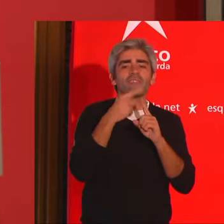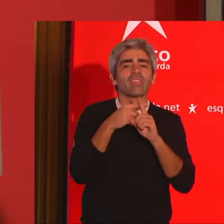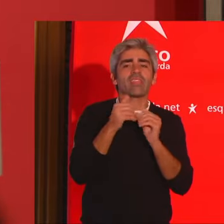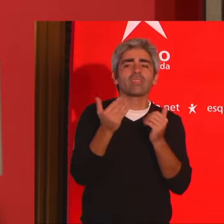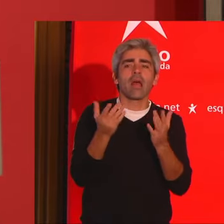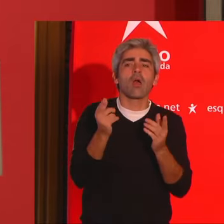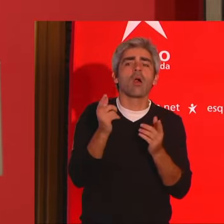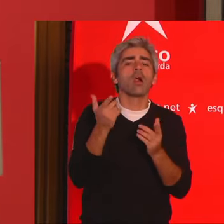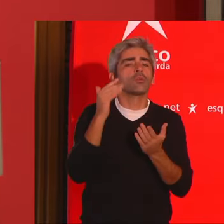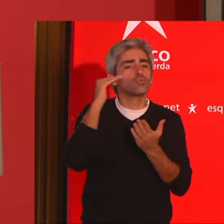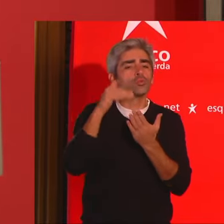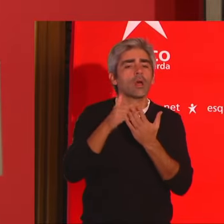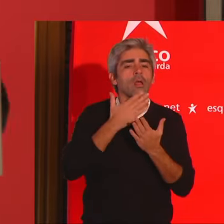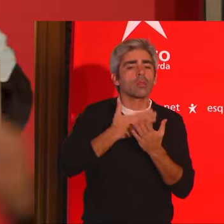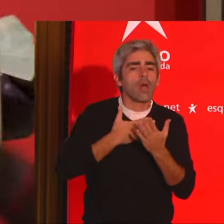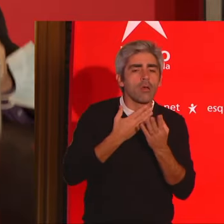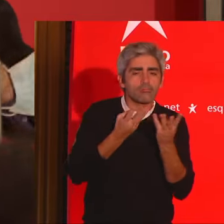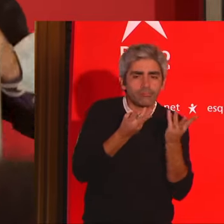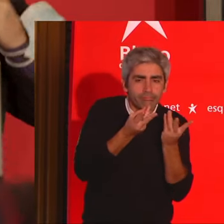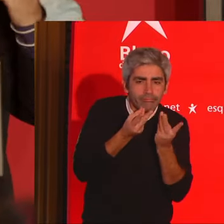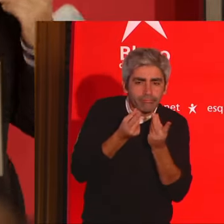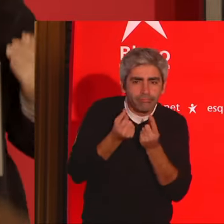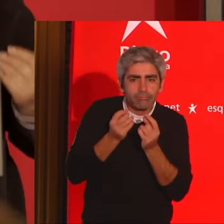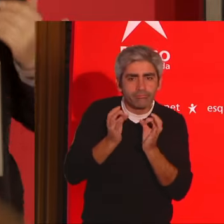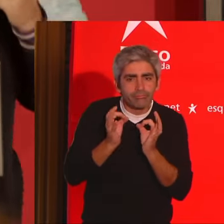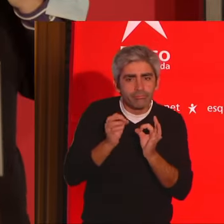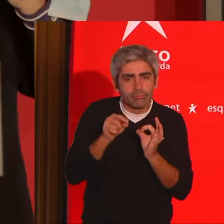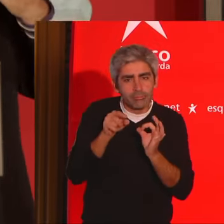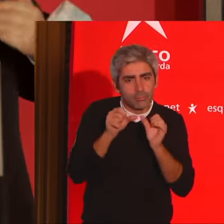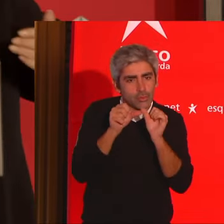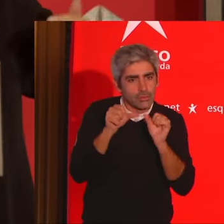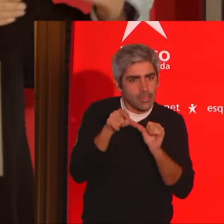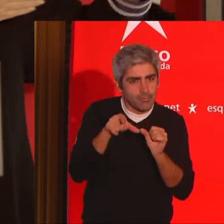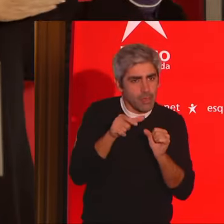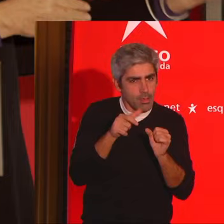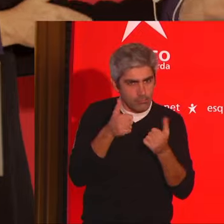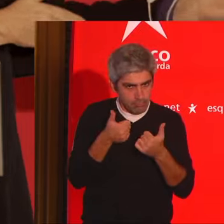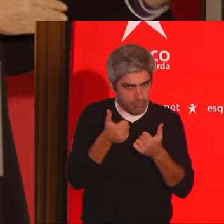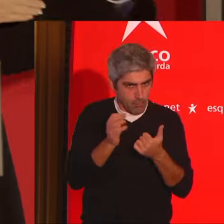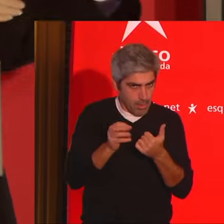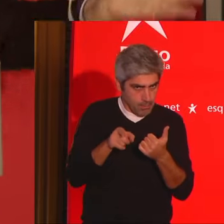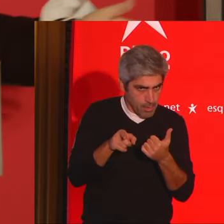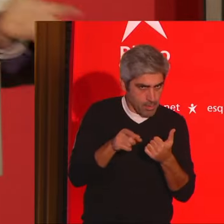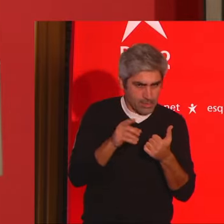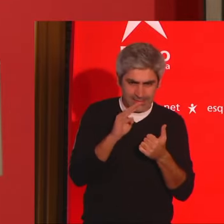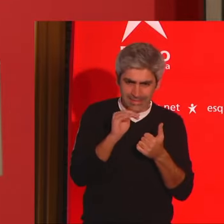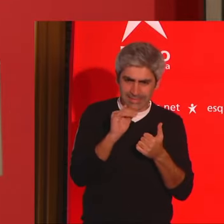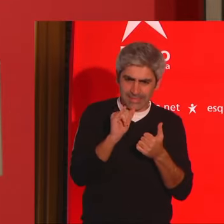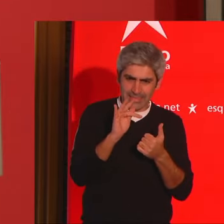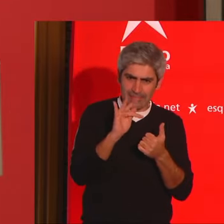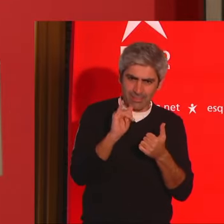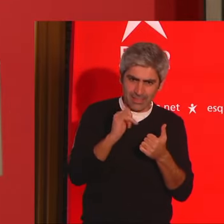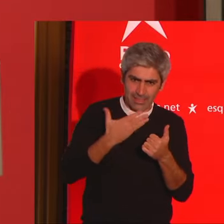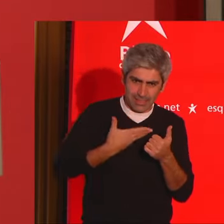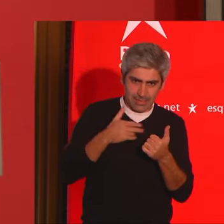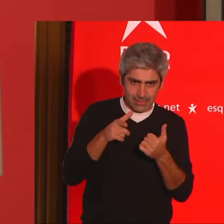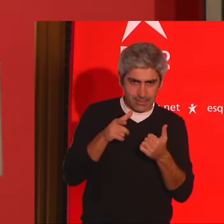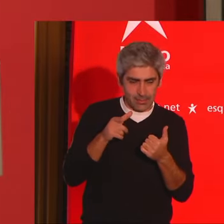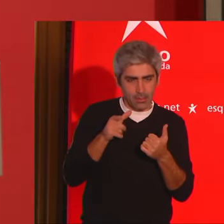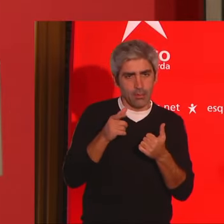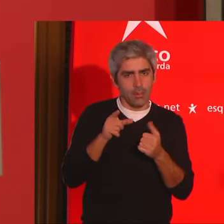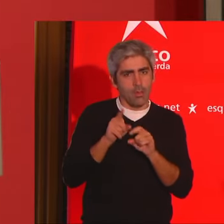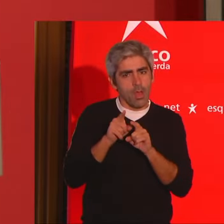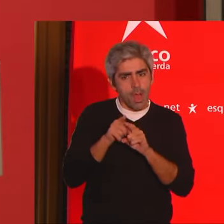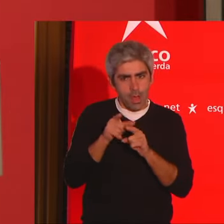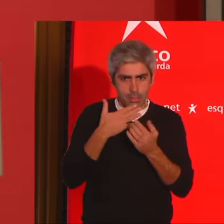que resultados medidos há da eficácia do dito CIFID a efetivamente